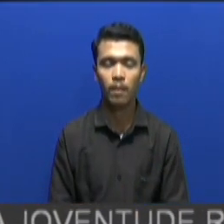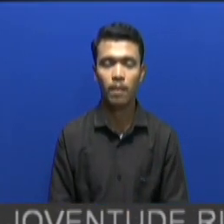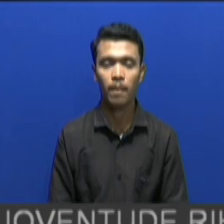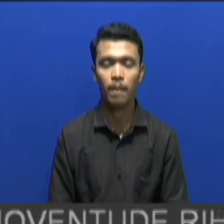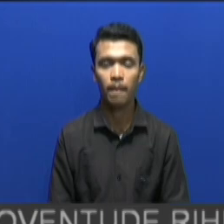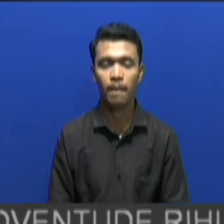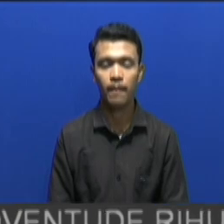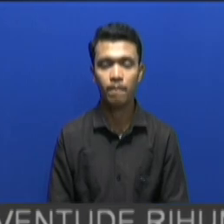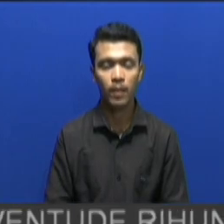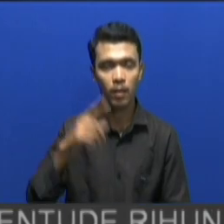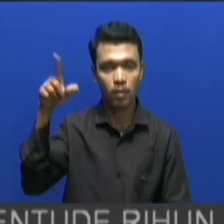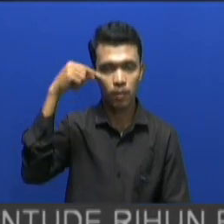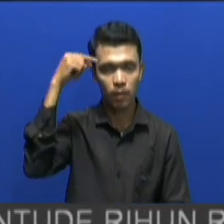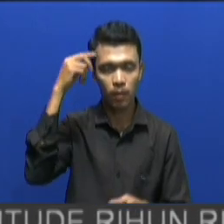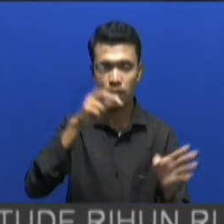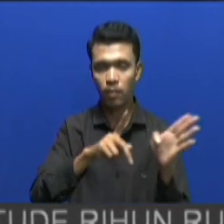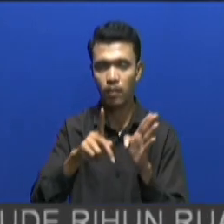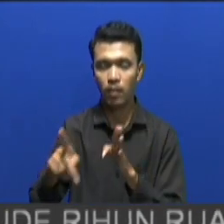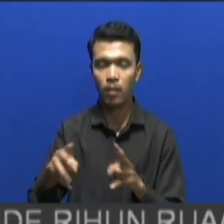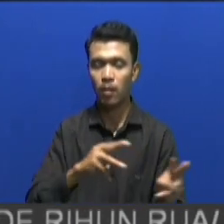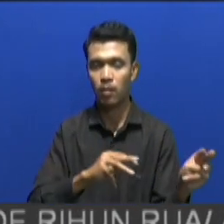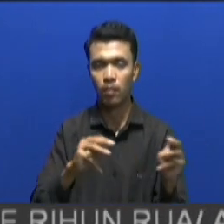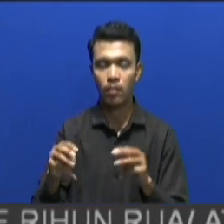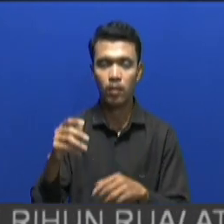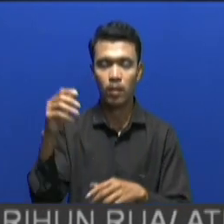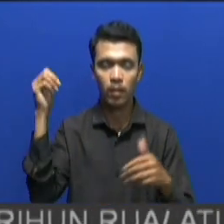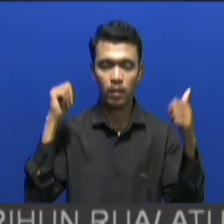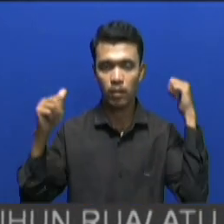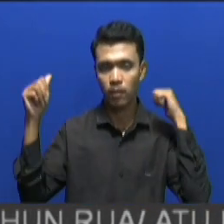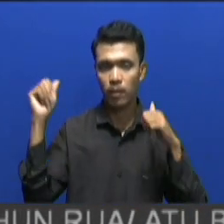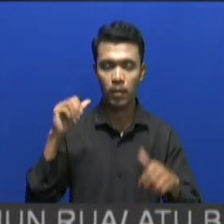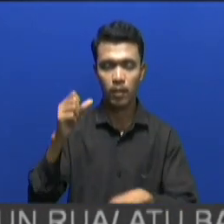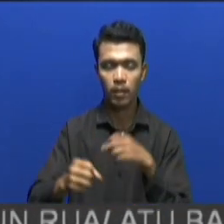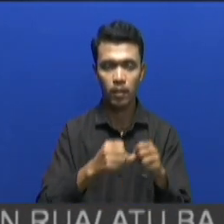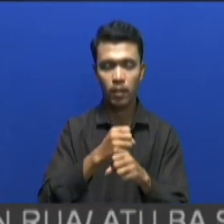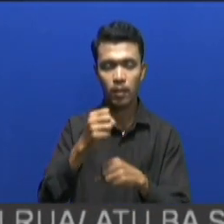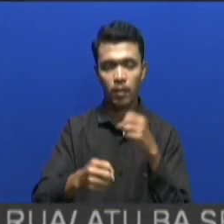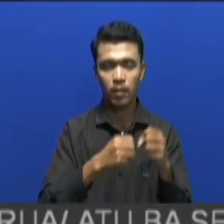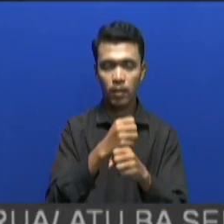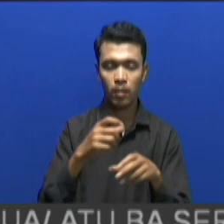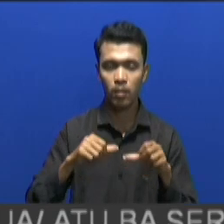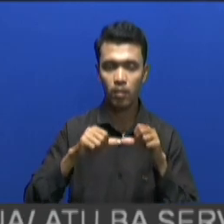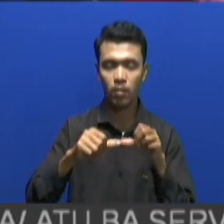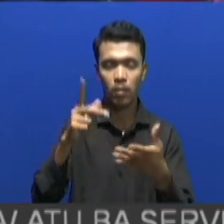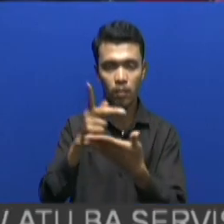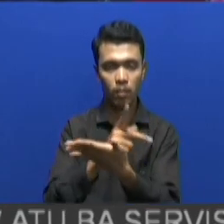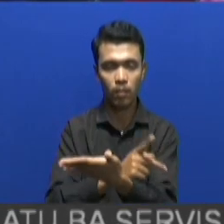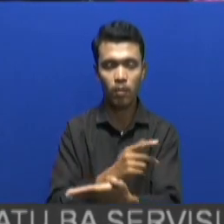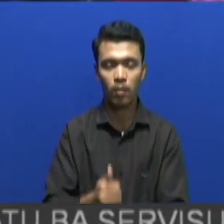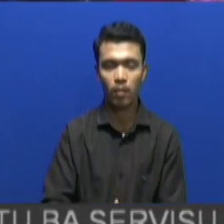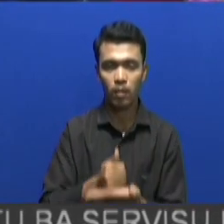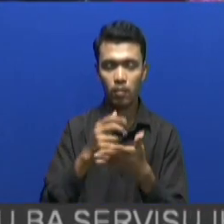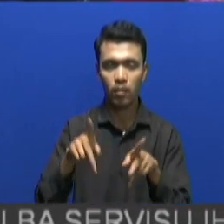Corporation. Governo planeia a transforma-se a evento anual IDA, onde continua a promover no facilita